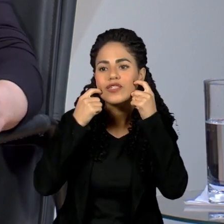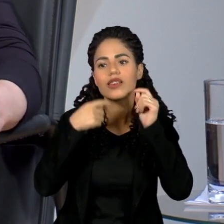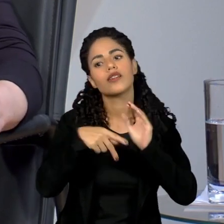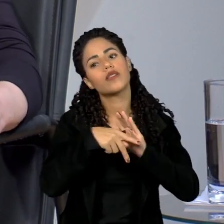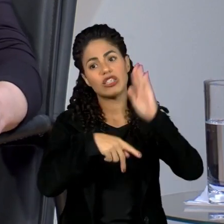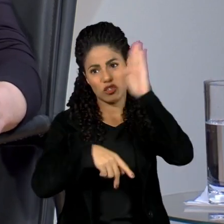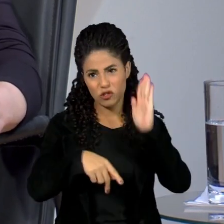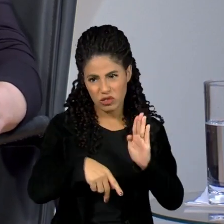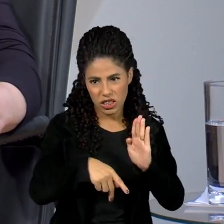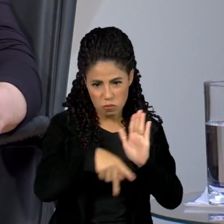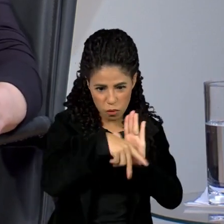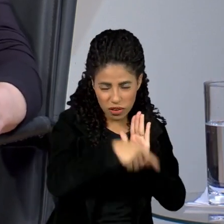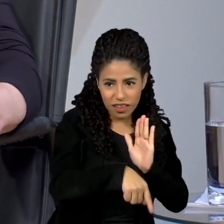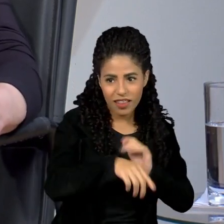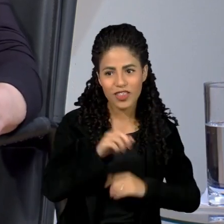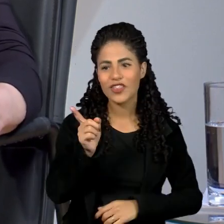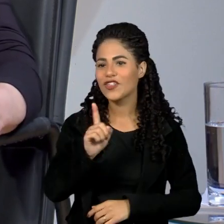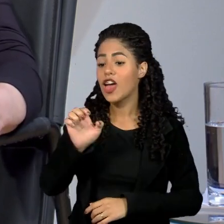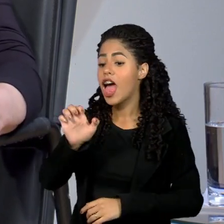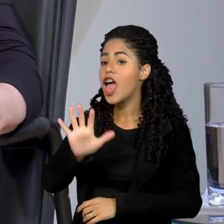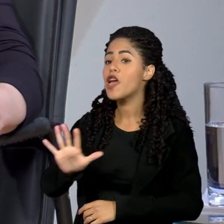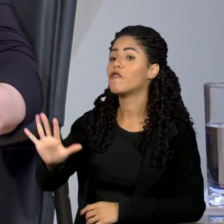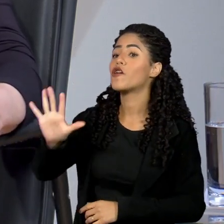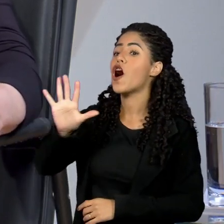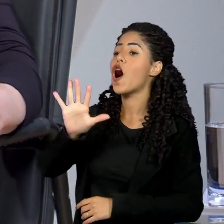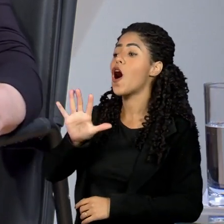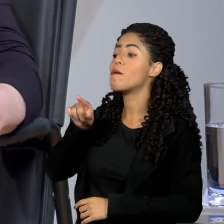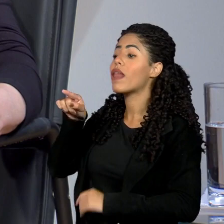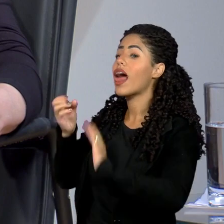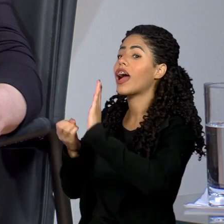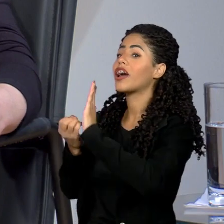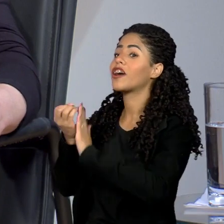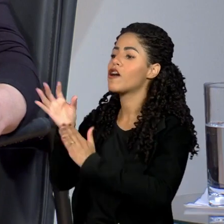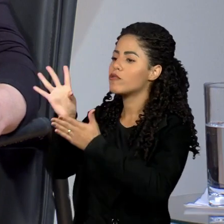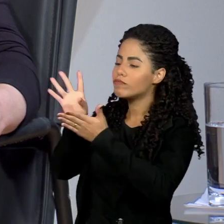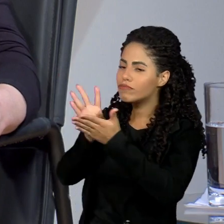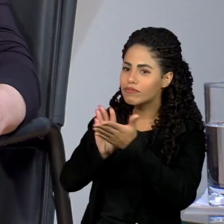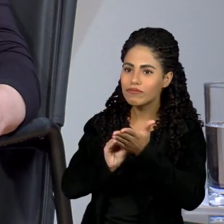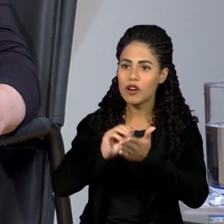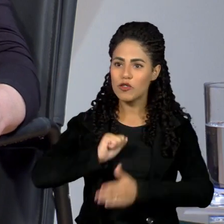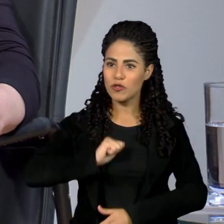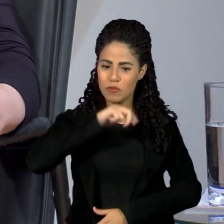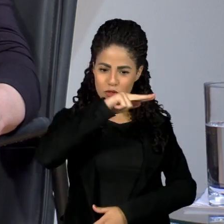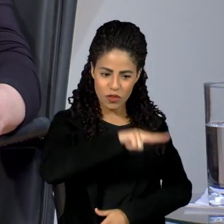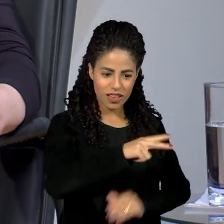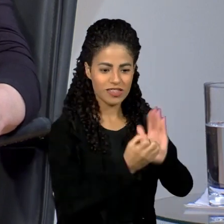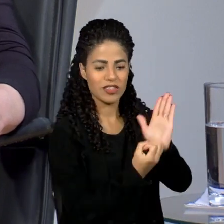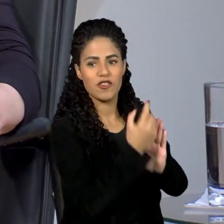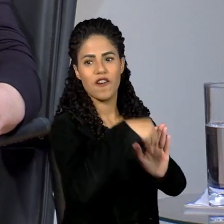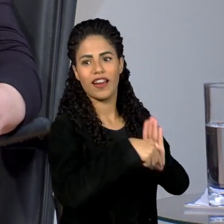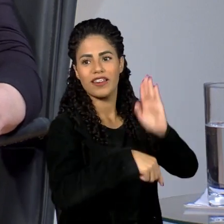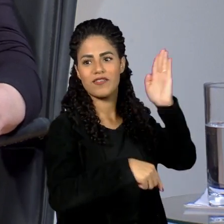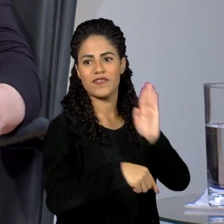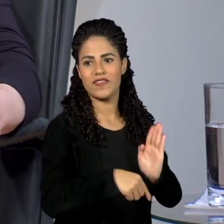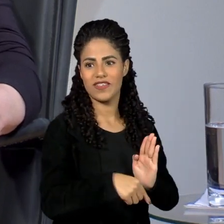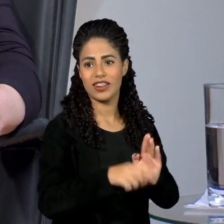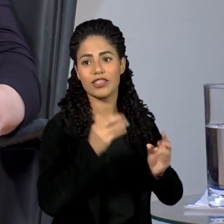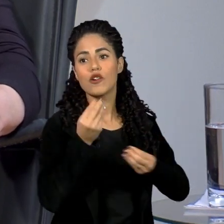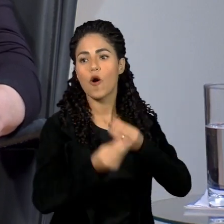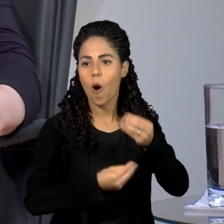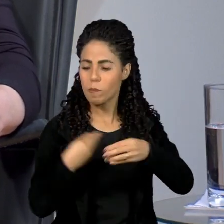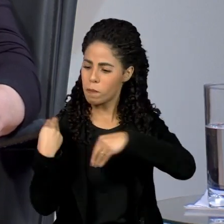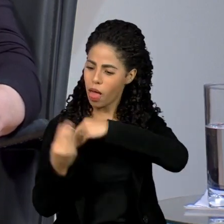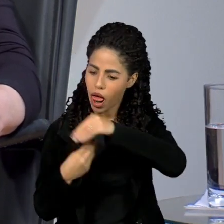brasileiras. Não, elas vieram da Europa. Elas foram trazidas pelos portugueses, né? Elas fazem parte do ciclo